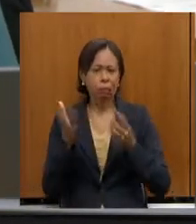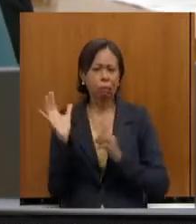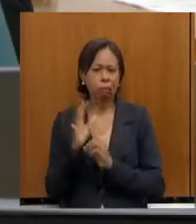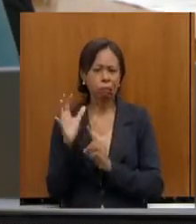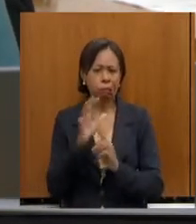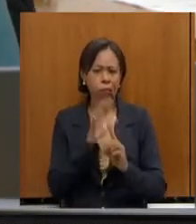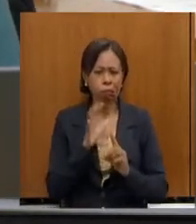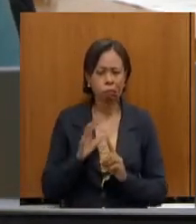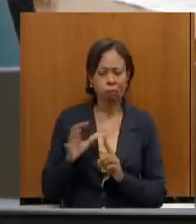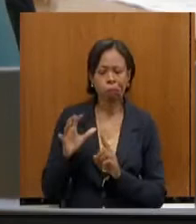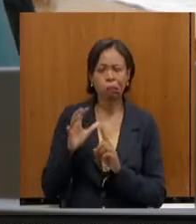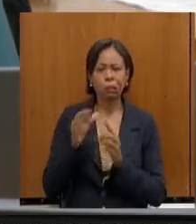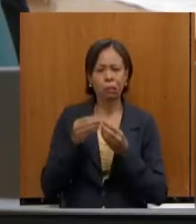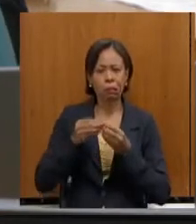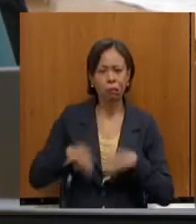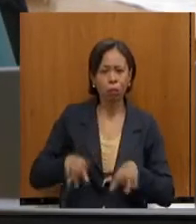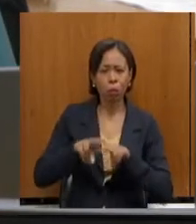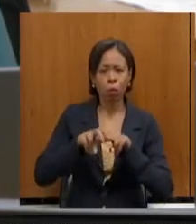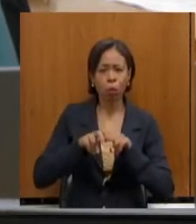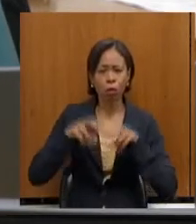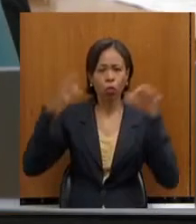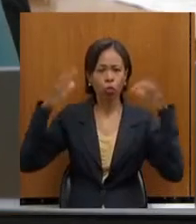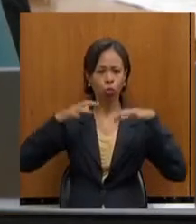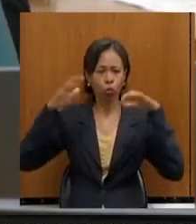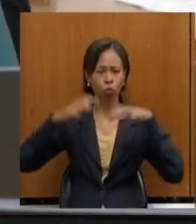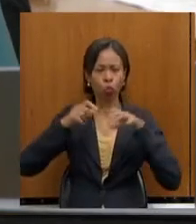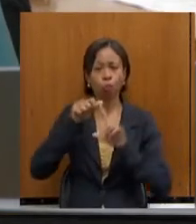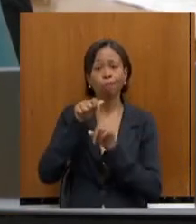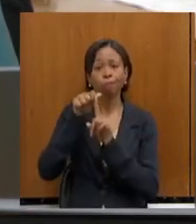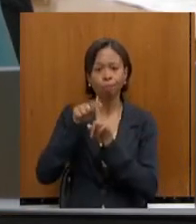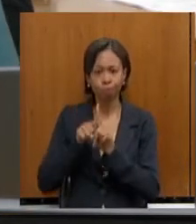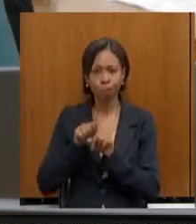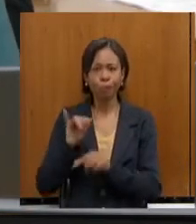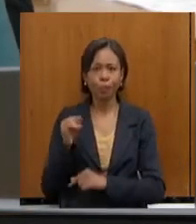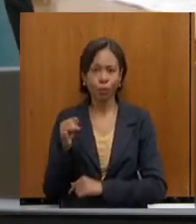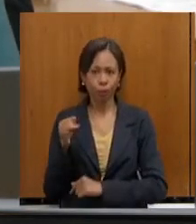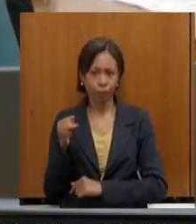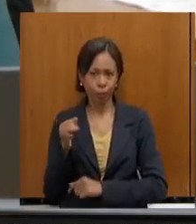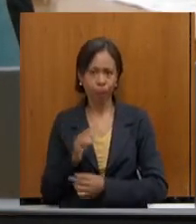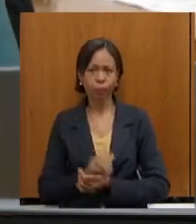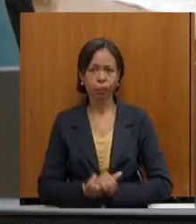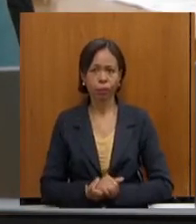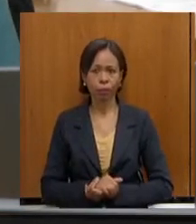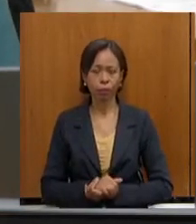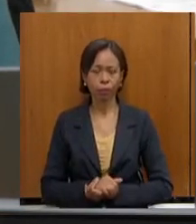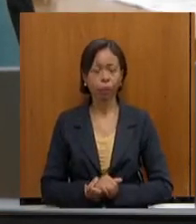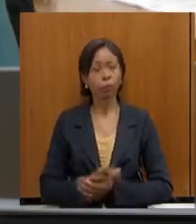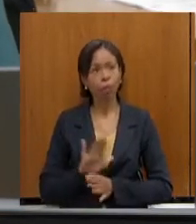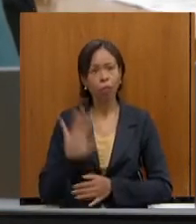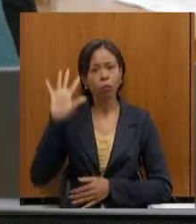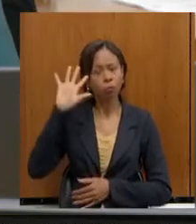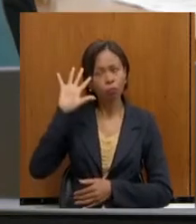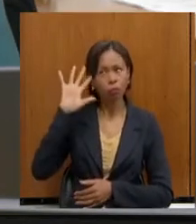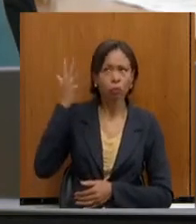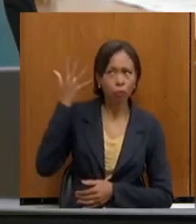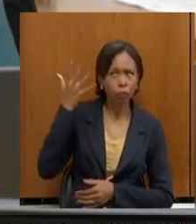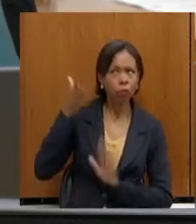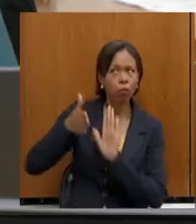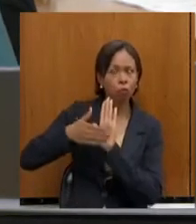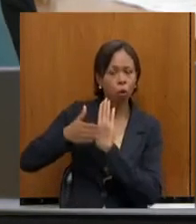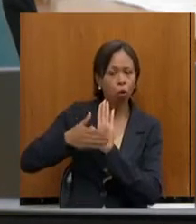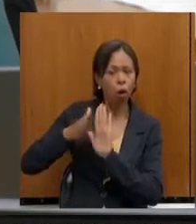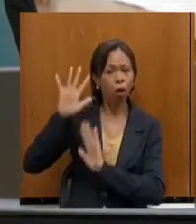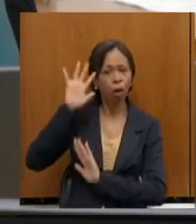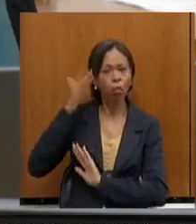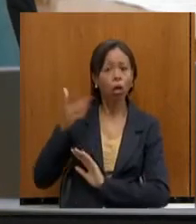pelas chuvas intensas que ocorrem no mês de janeiro bem a solução proposta né que são